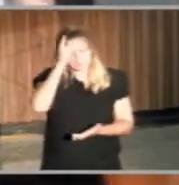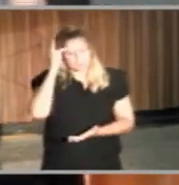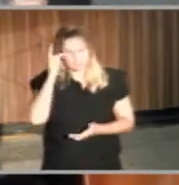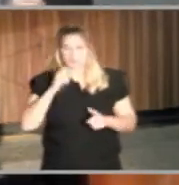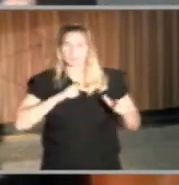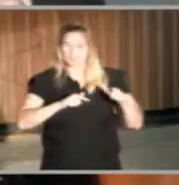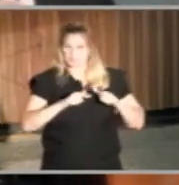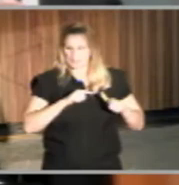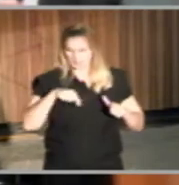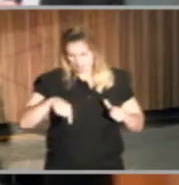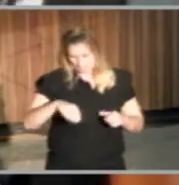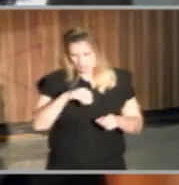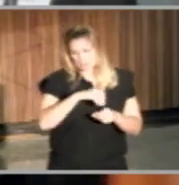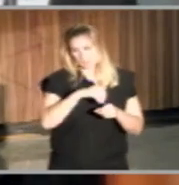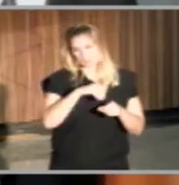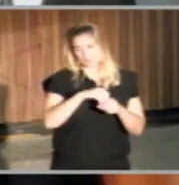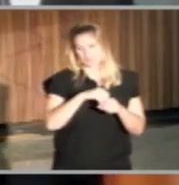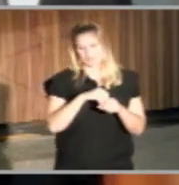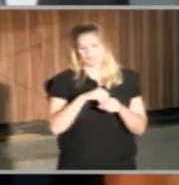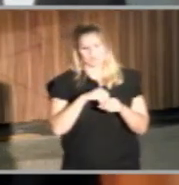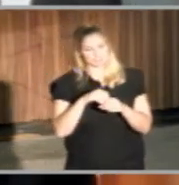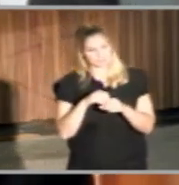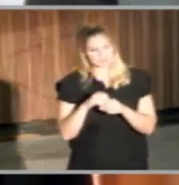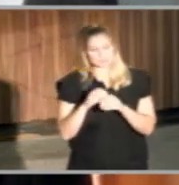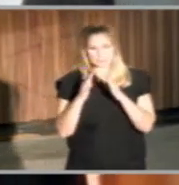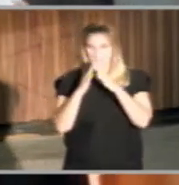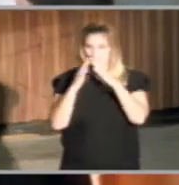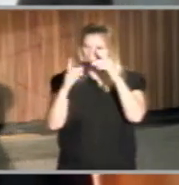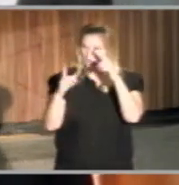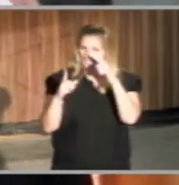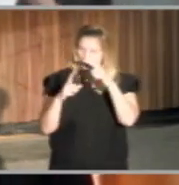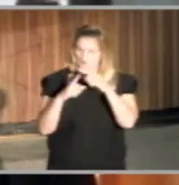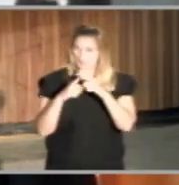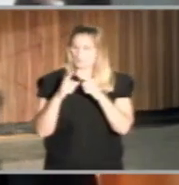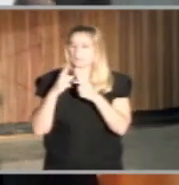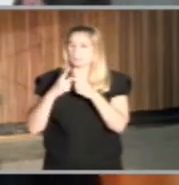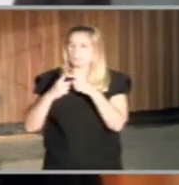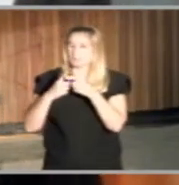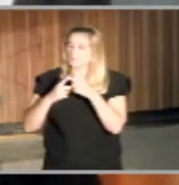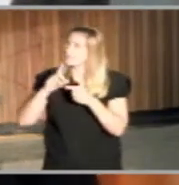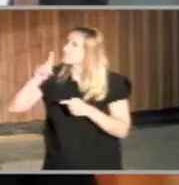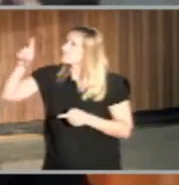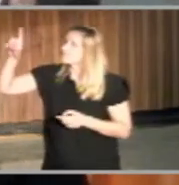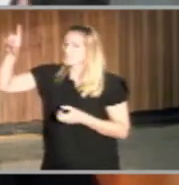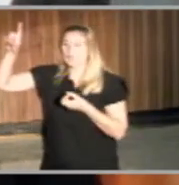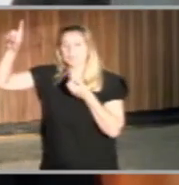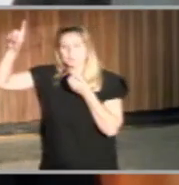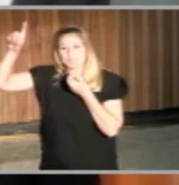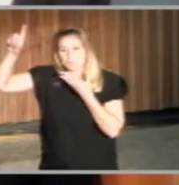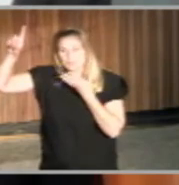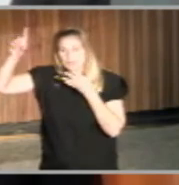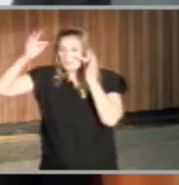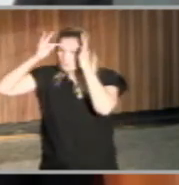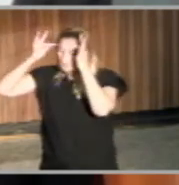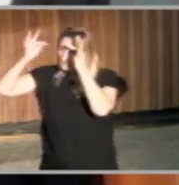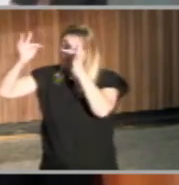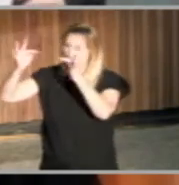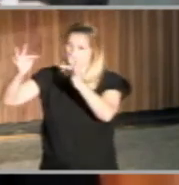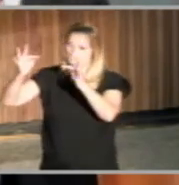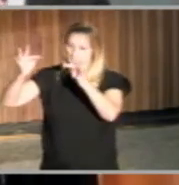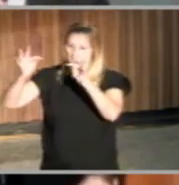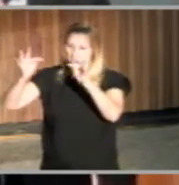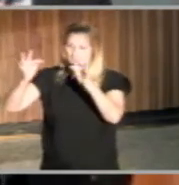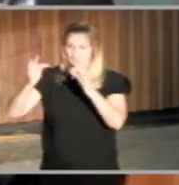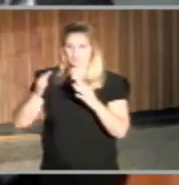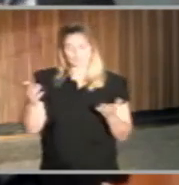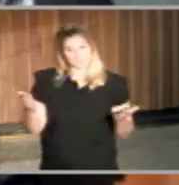nunca atrasamos nenhum salário, outra vez não atrasamos, porque Deus é bom, Deus é fiel. Agora, não é